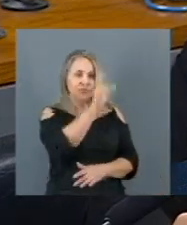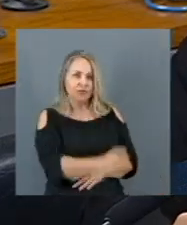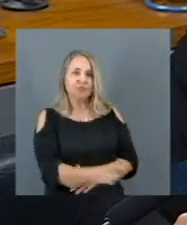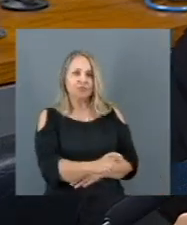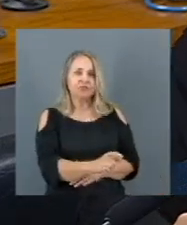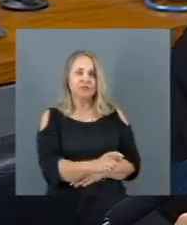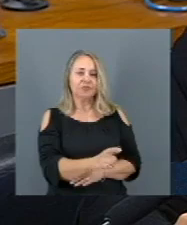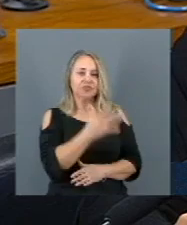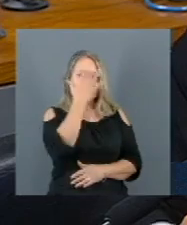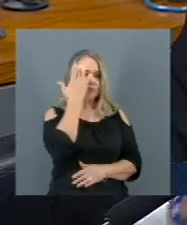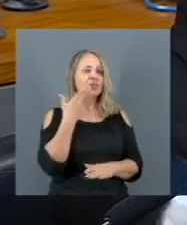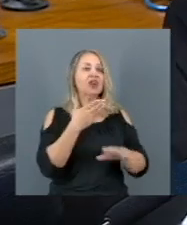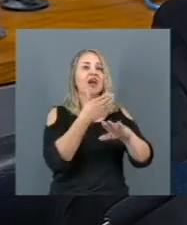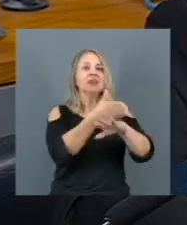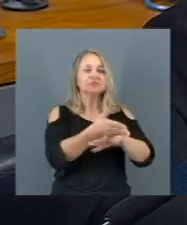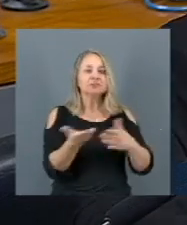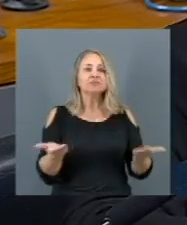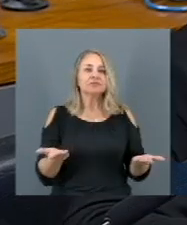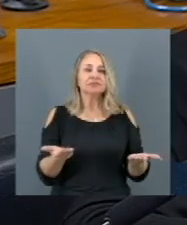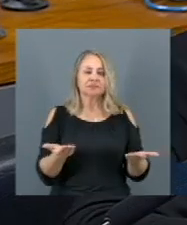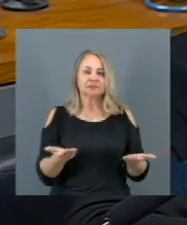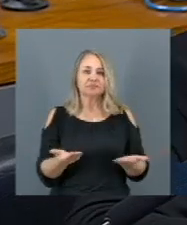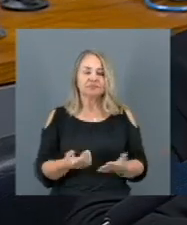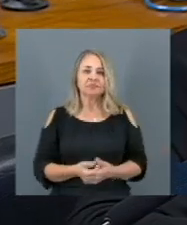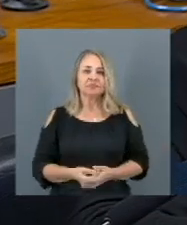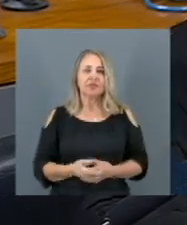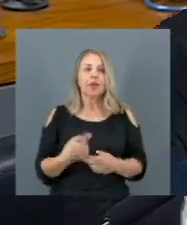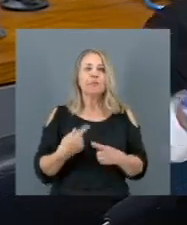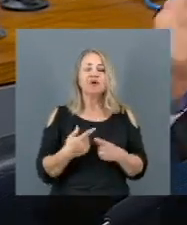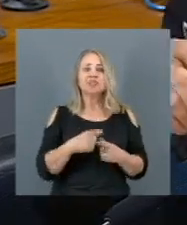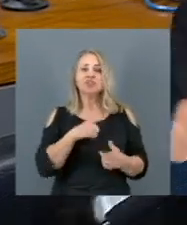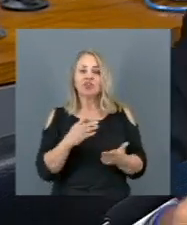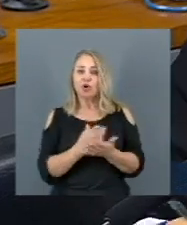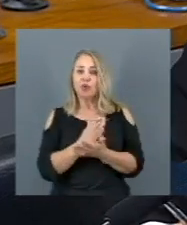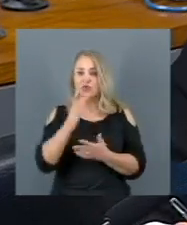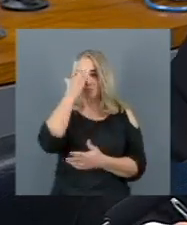Marcela. Isso pode explicar por que que tinha pessoas com